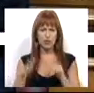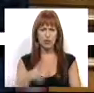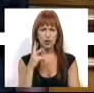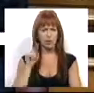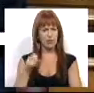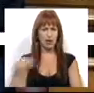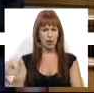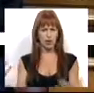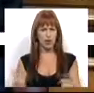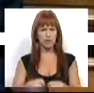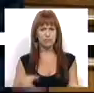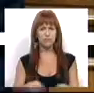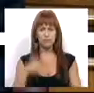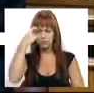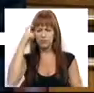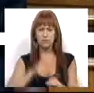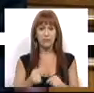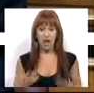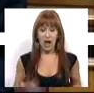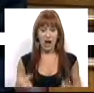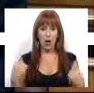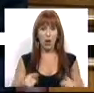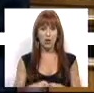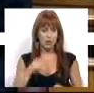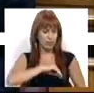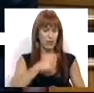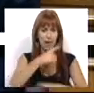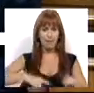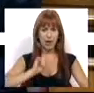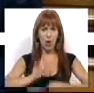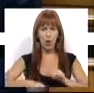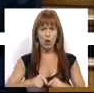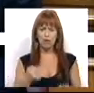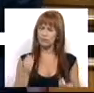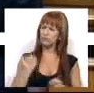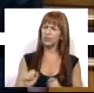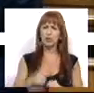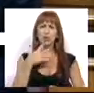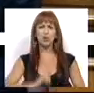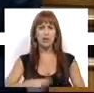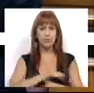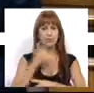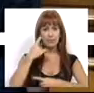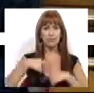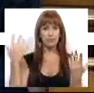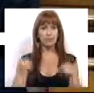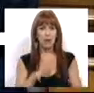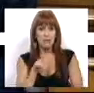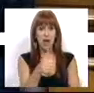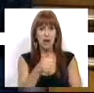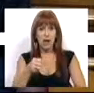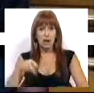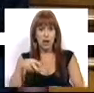os 2.000 euros. Ora, considerando que atualmente a remuneração média e líquida total da administração pública é de